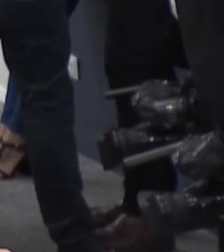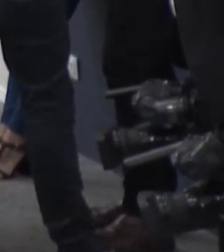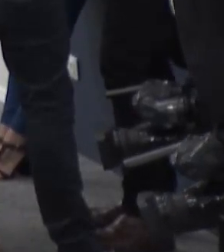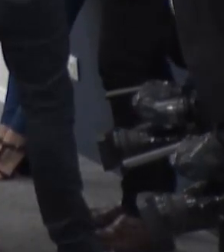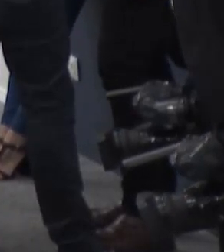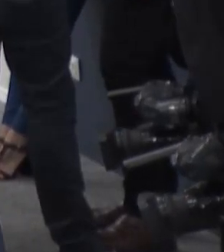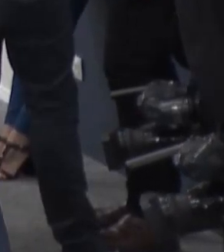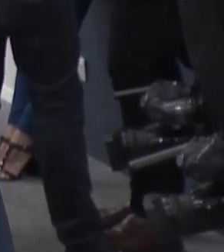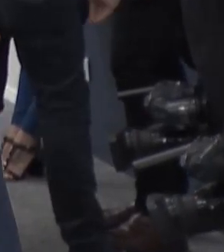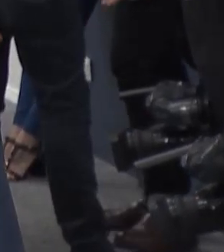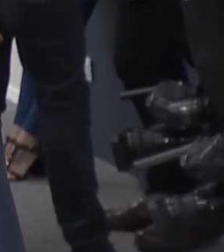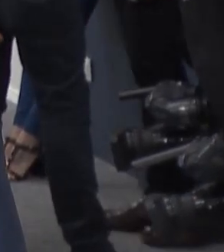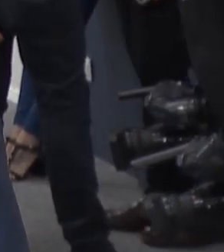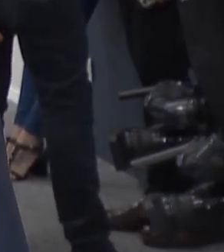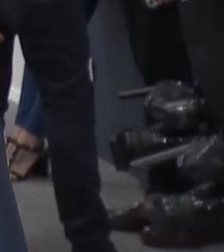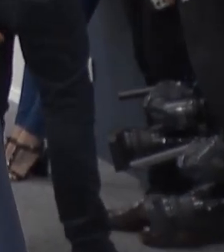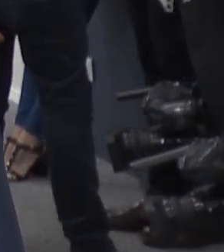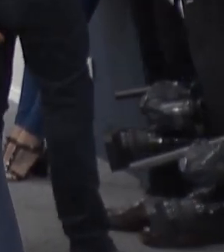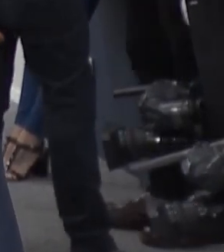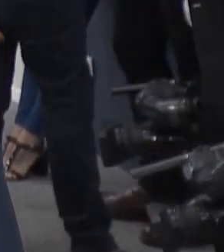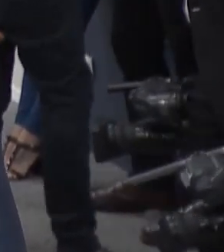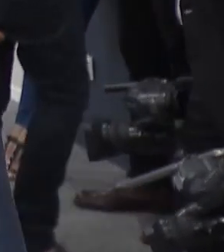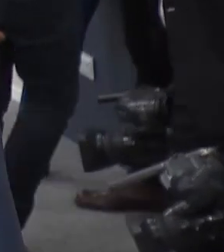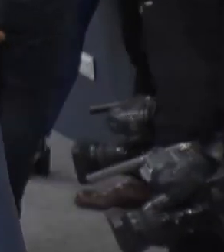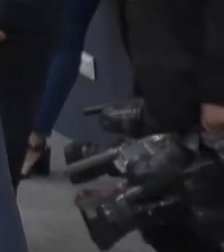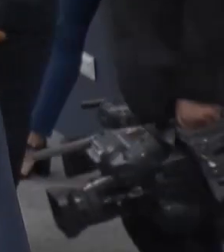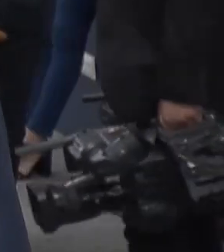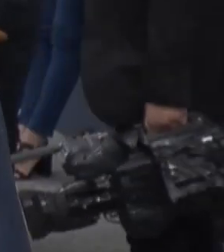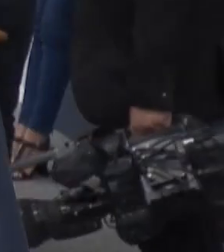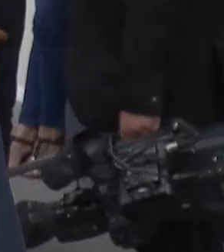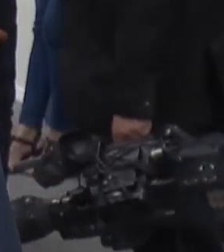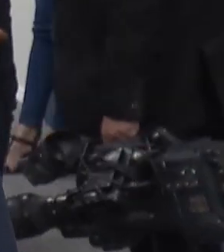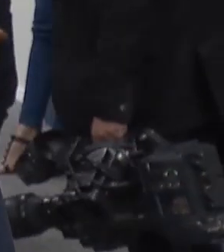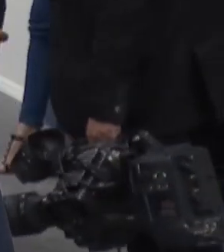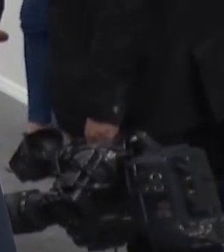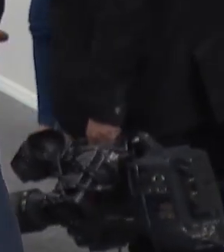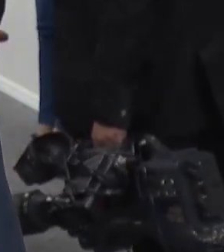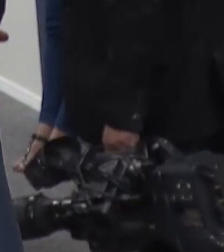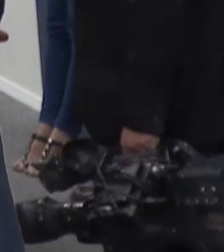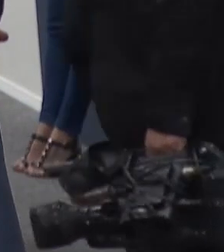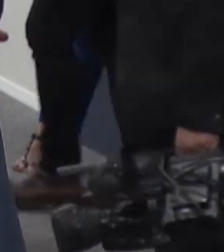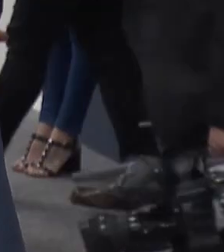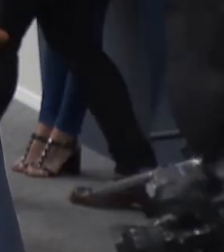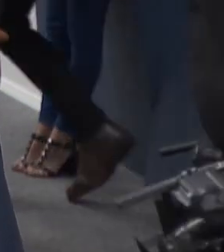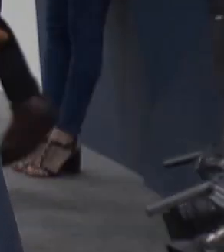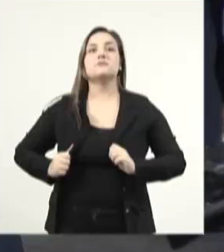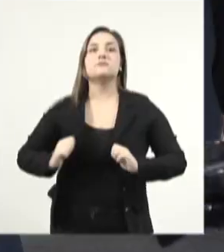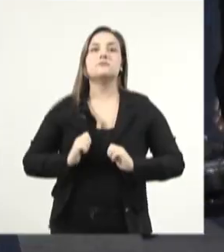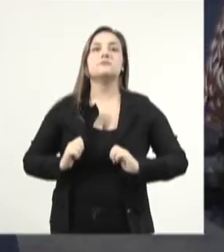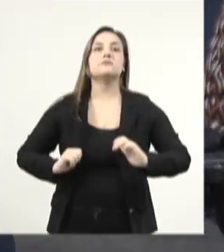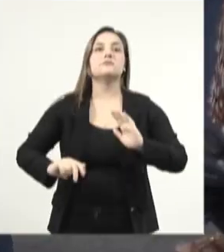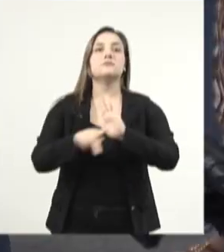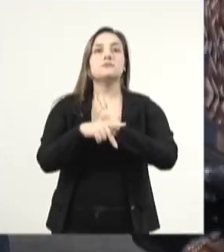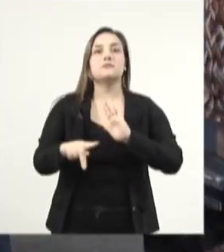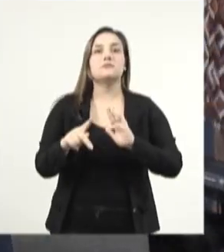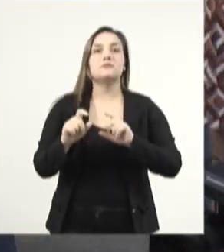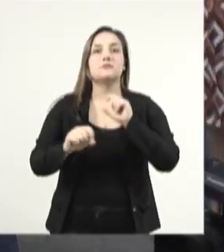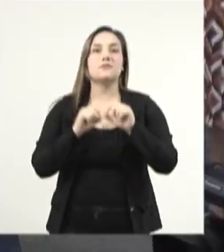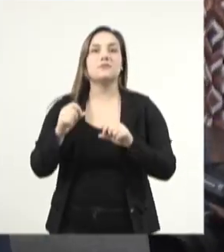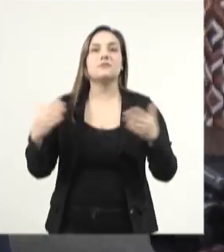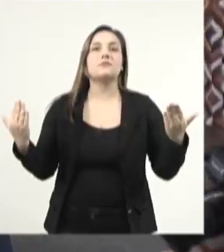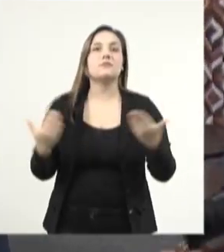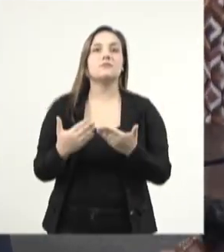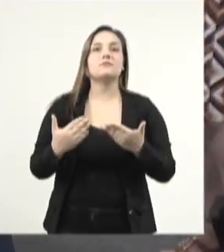Matéria extremamente importante que nós relatamos aqui na data de hoje na CCJR, autoria do deputado Júnior Mock, que vai